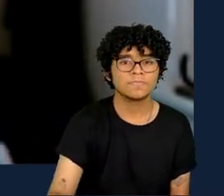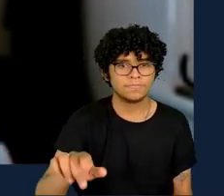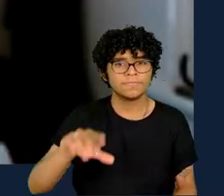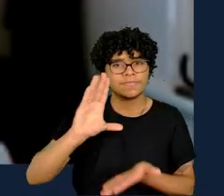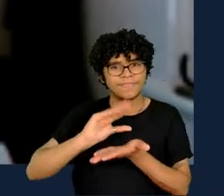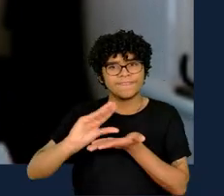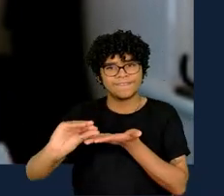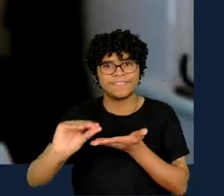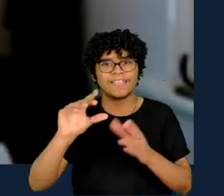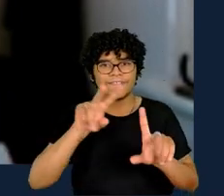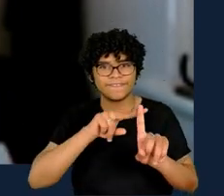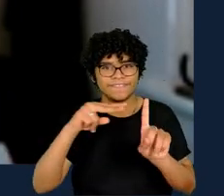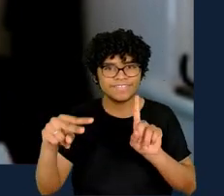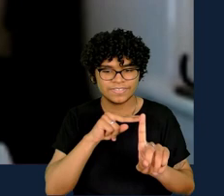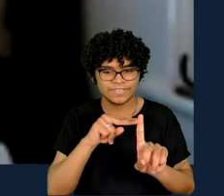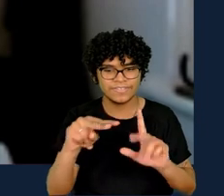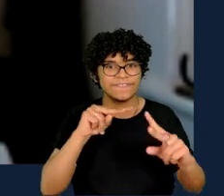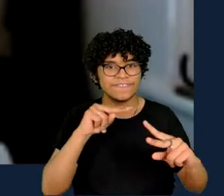tentar